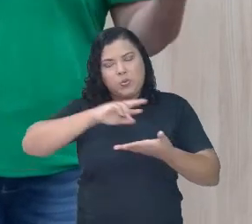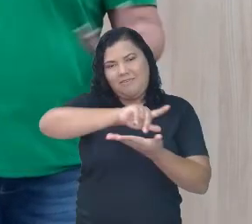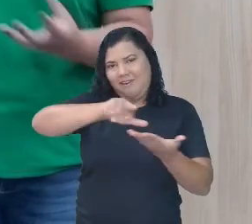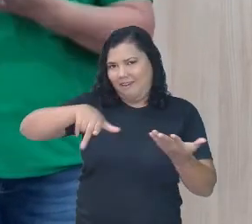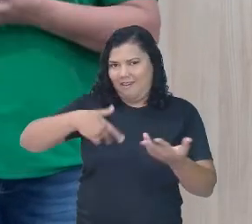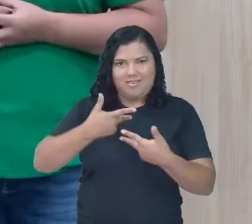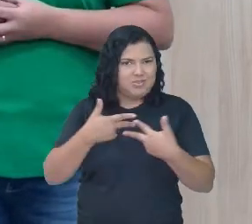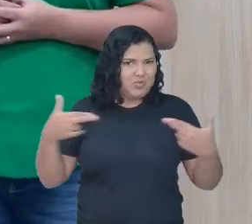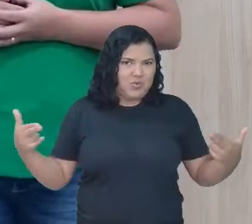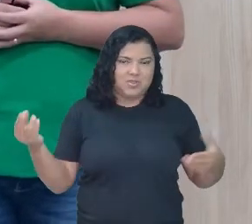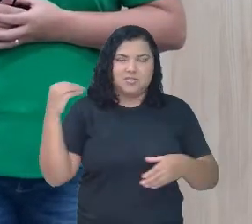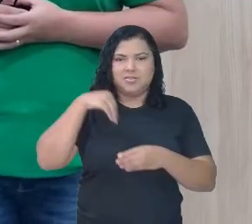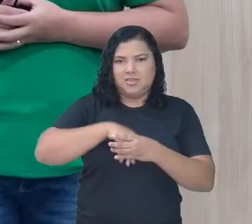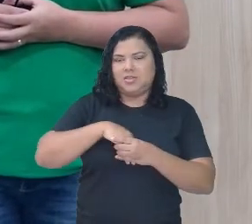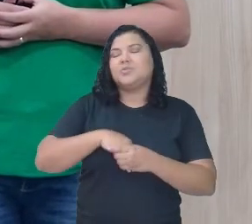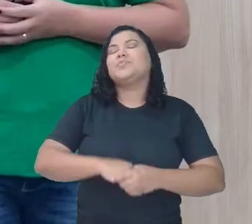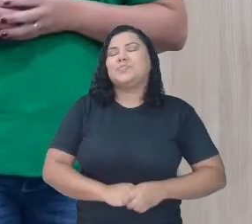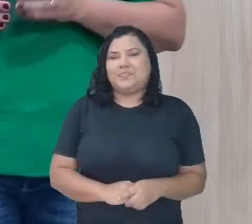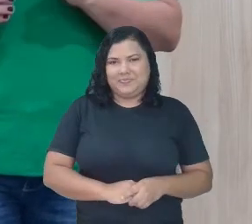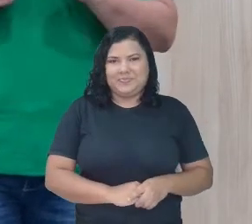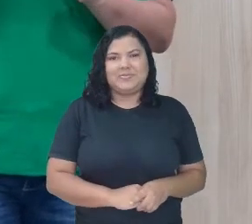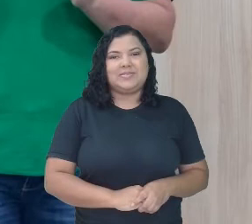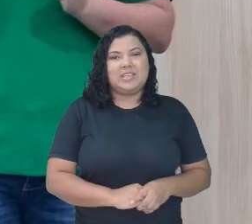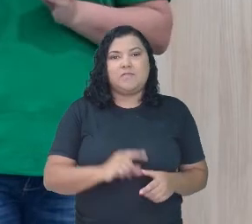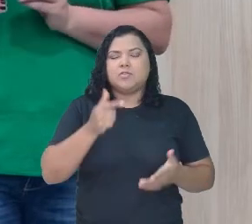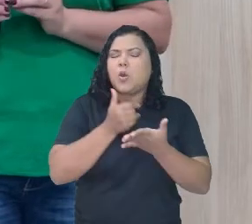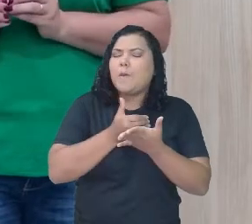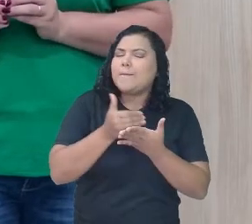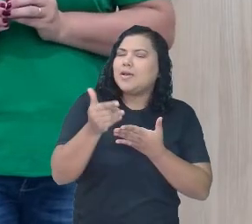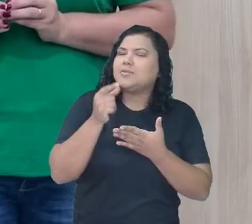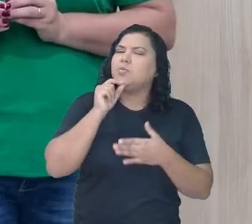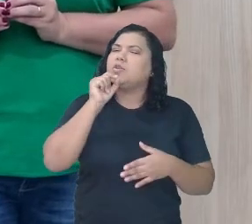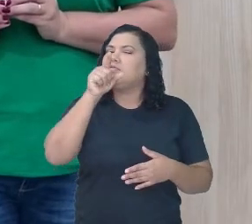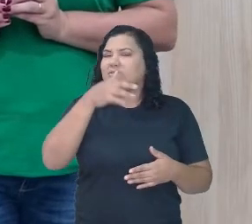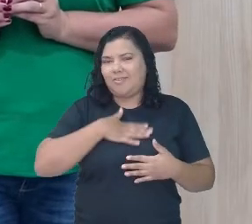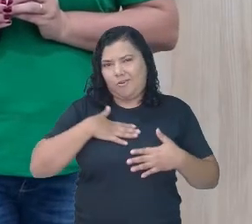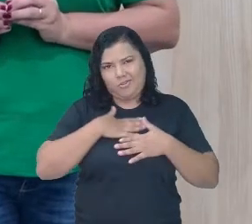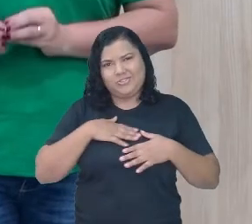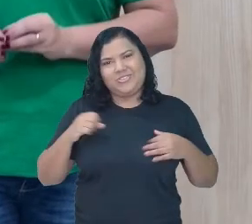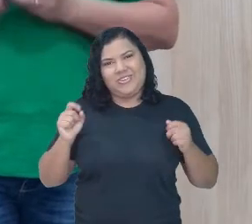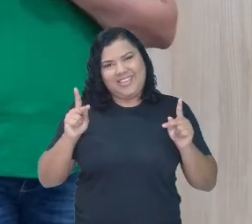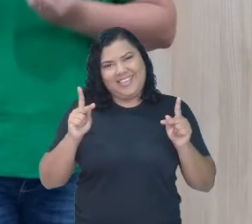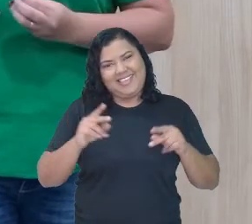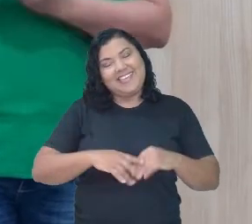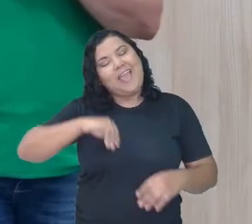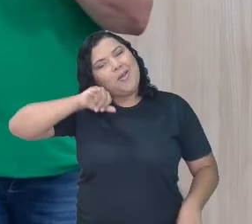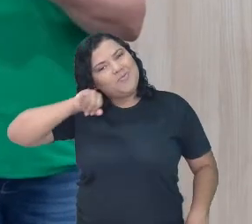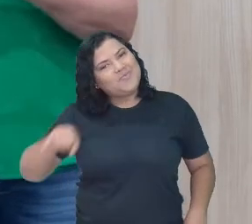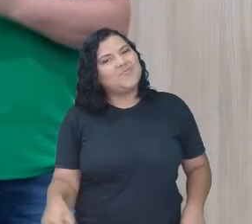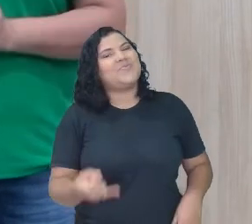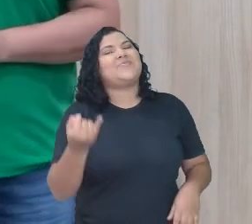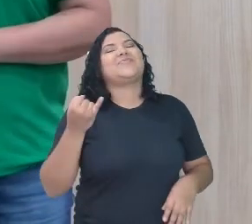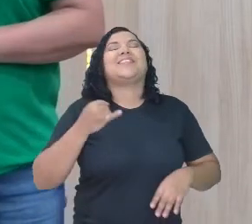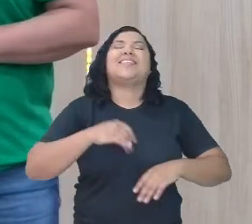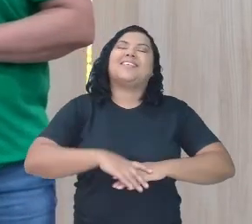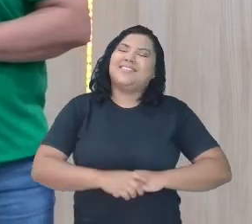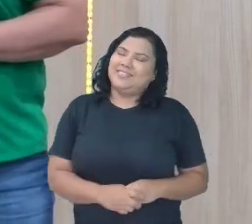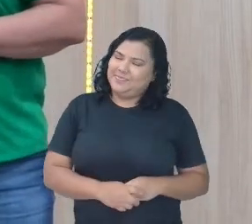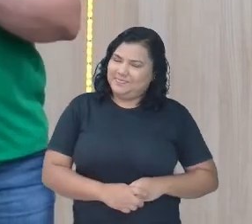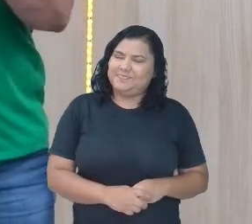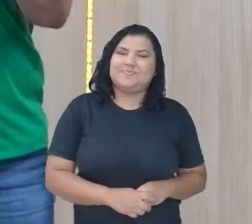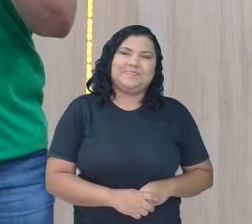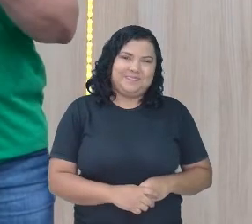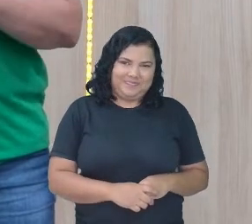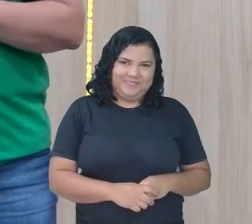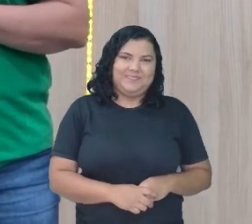várias coisas dentro do podcast. E aí você começa por aquilo que lhe atrai, tá? E desfruta daquilo que você